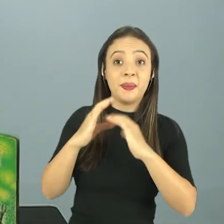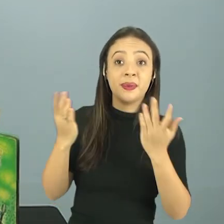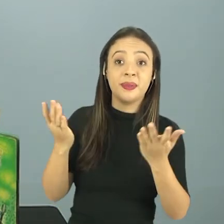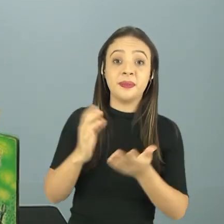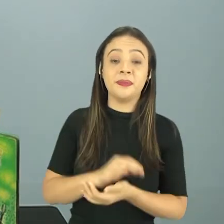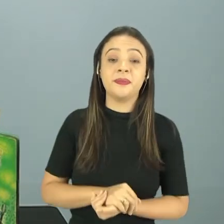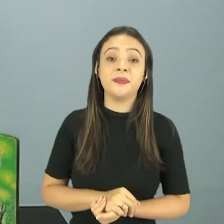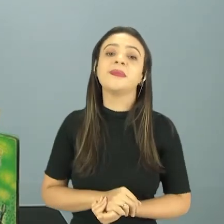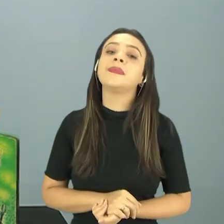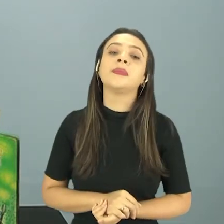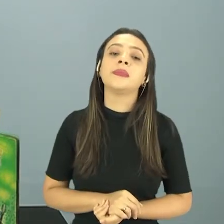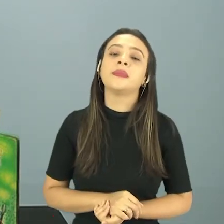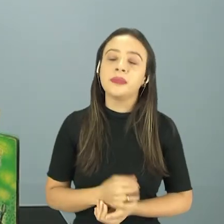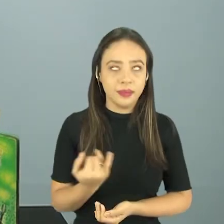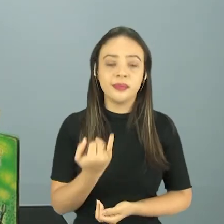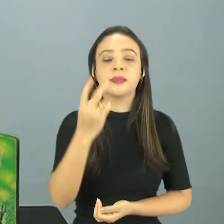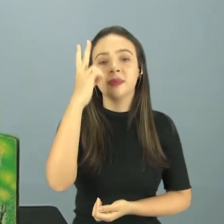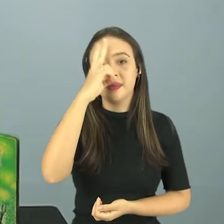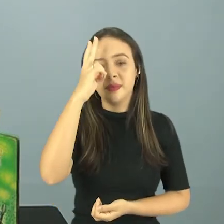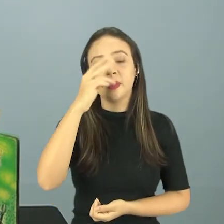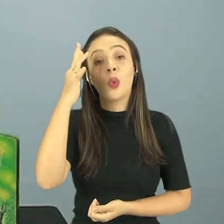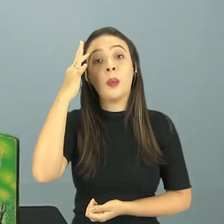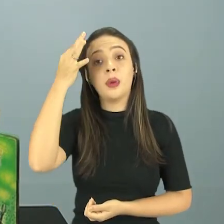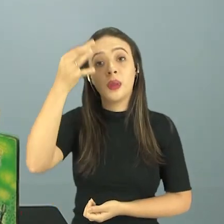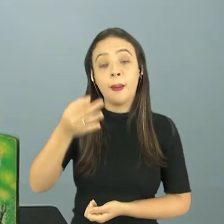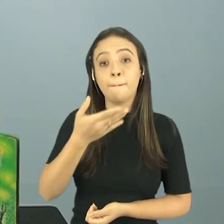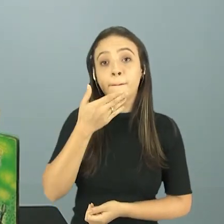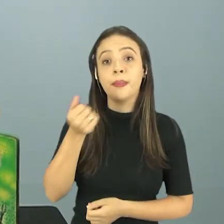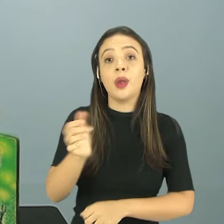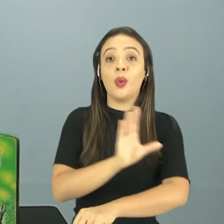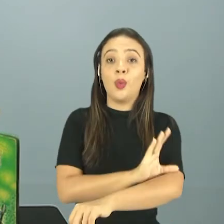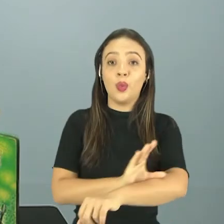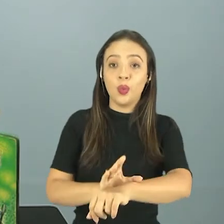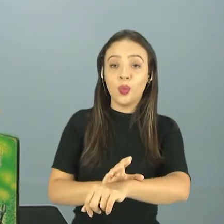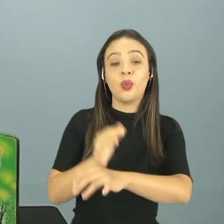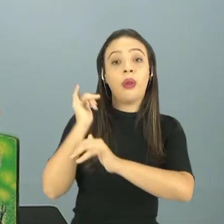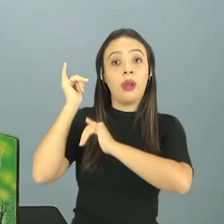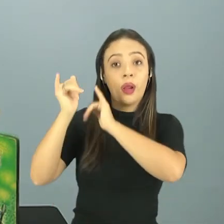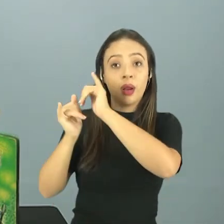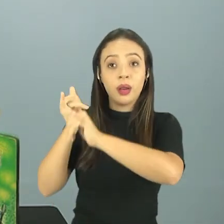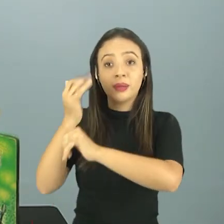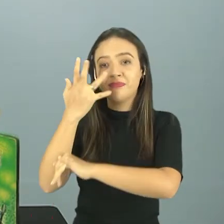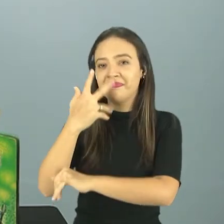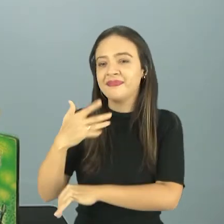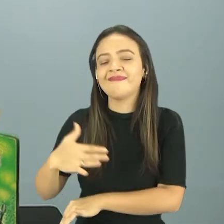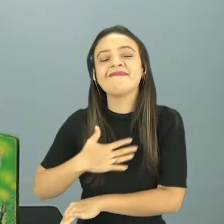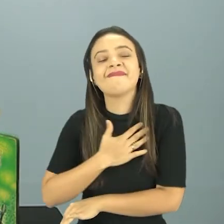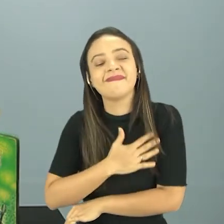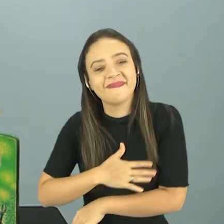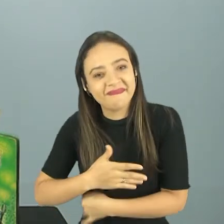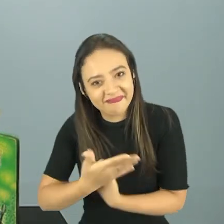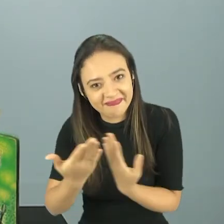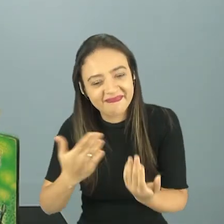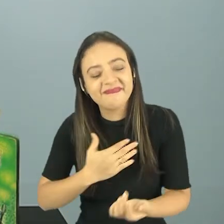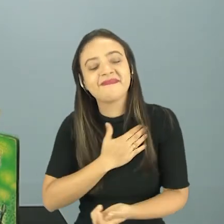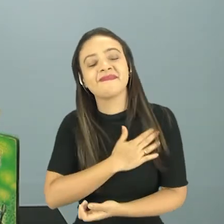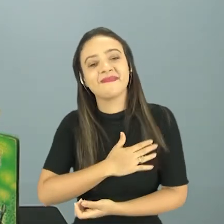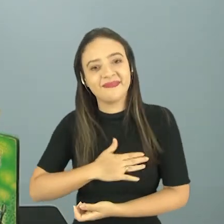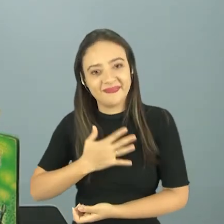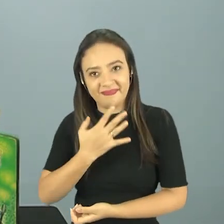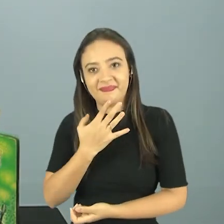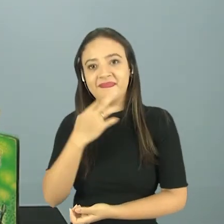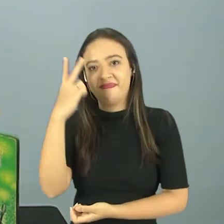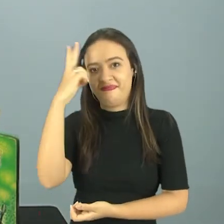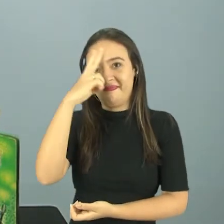A gente ouvir essas histórias, compreender um pouco da cultura, da lenda. As crianças gostam muito, vocês gostam muito de ouvir essas histórias,